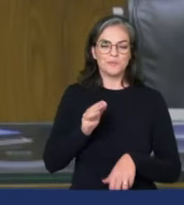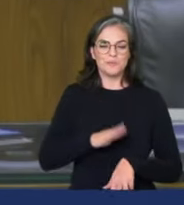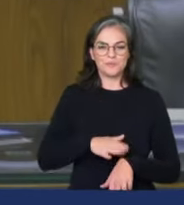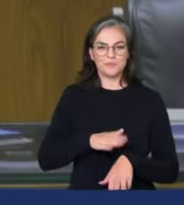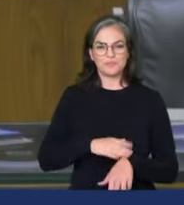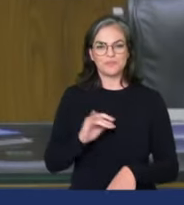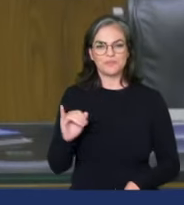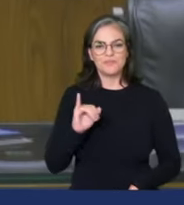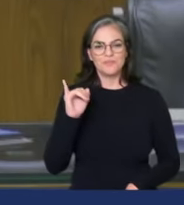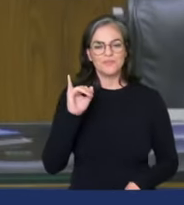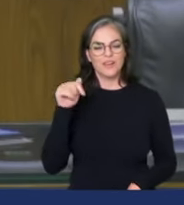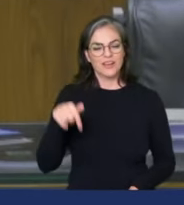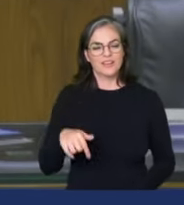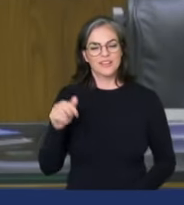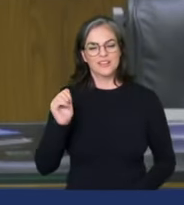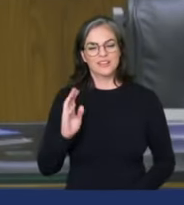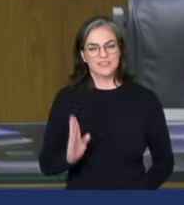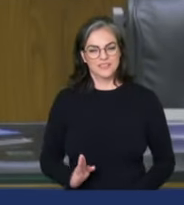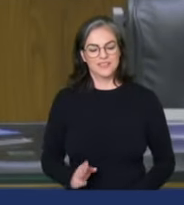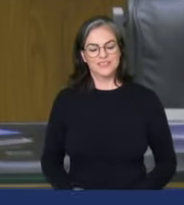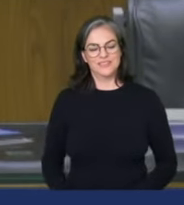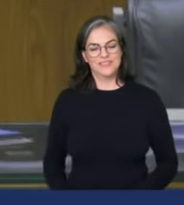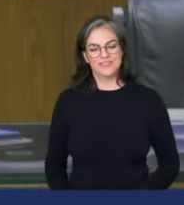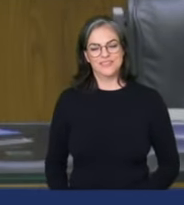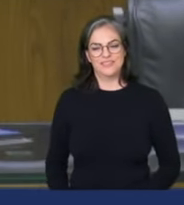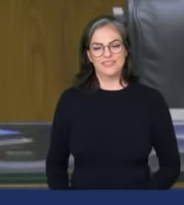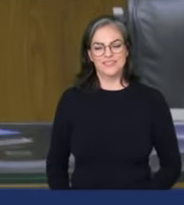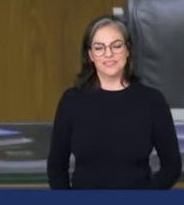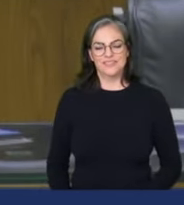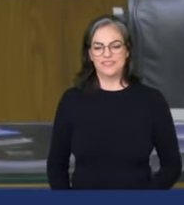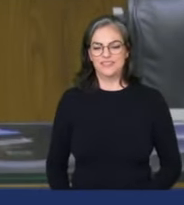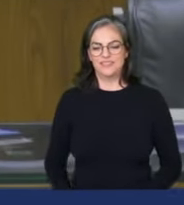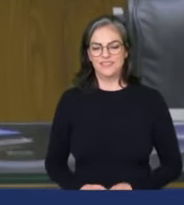Brasil, sobre essa temática que hoje é objeto dessa comissão geral.